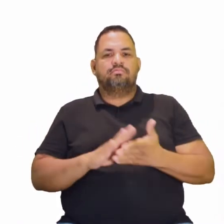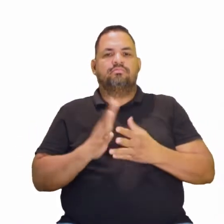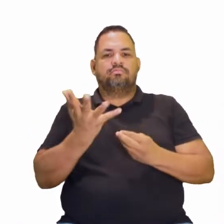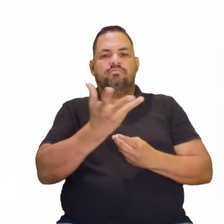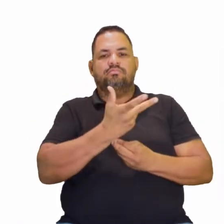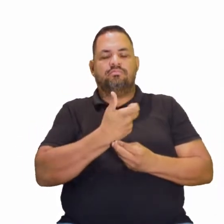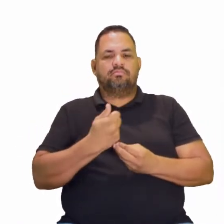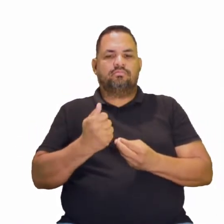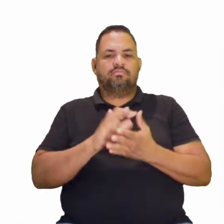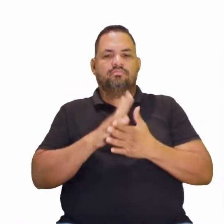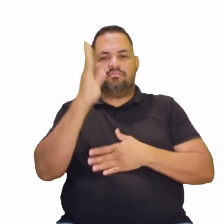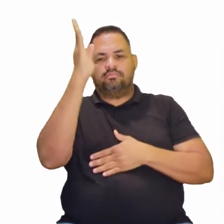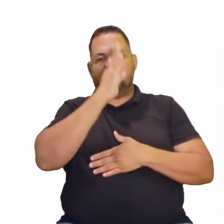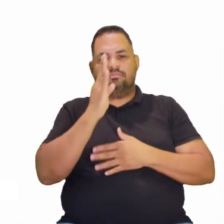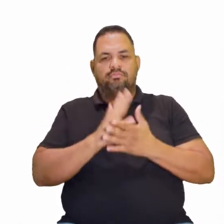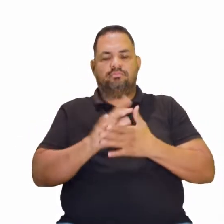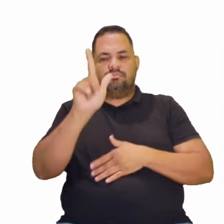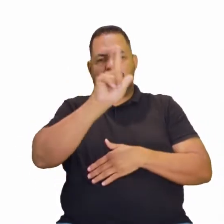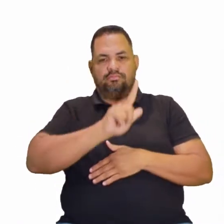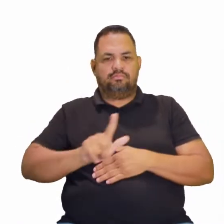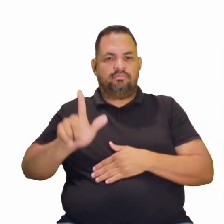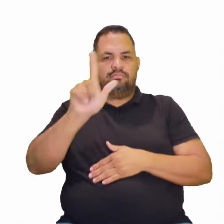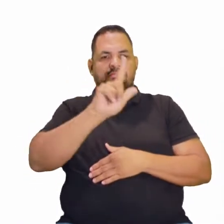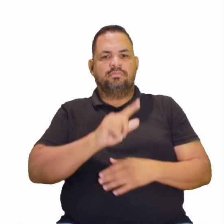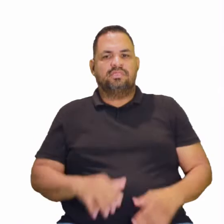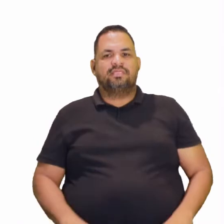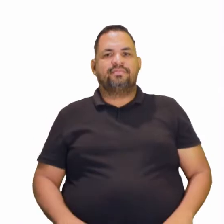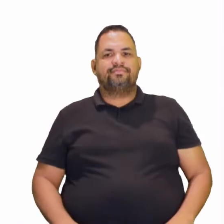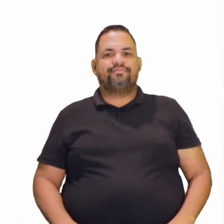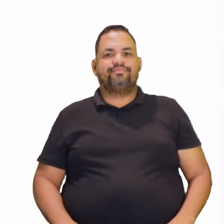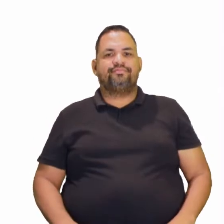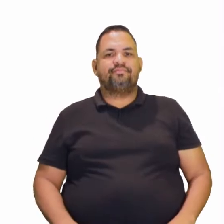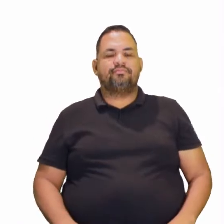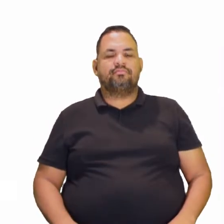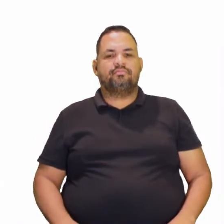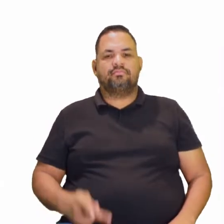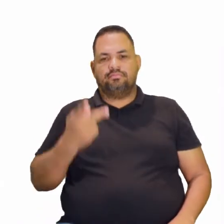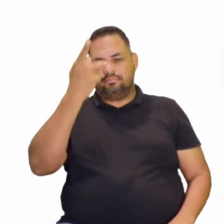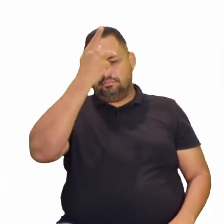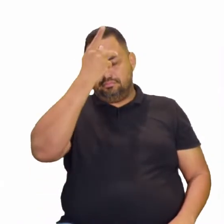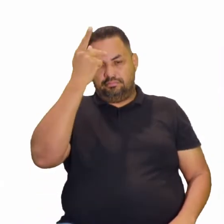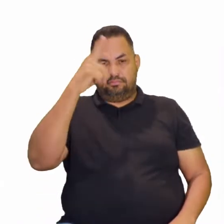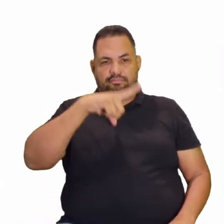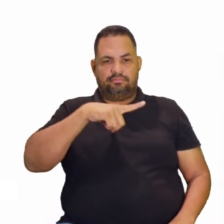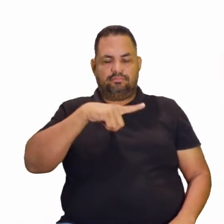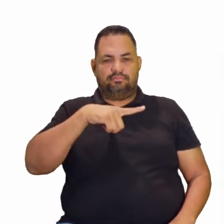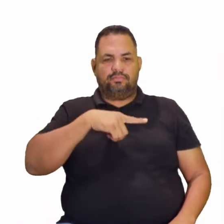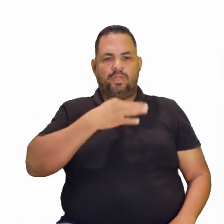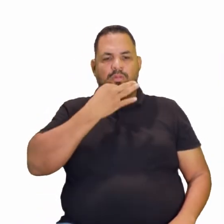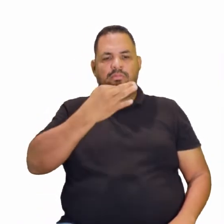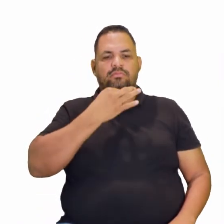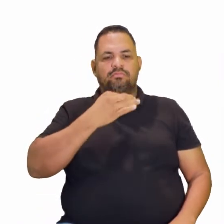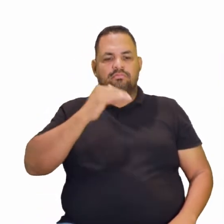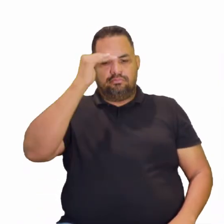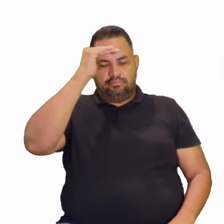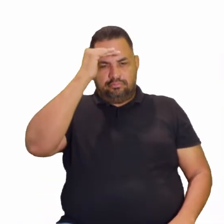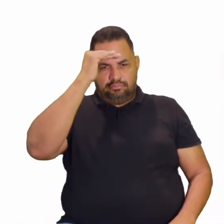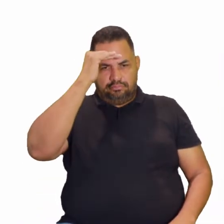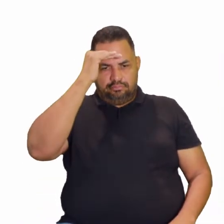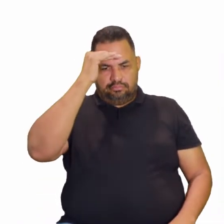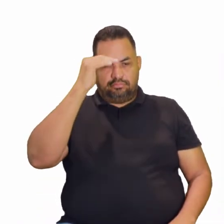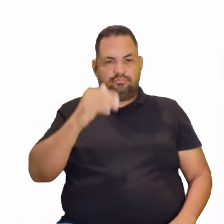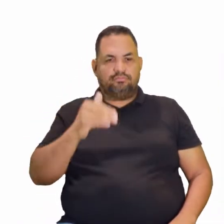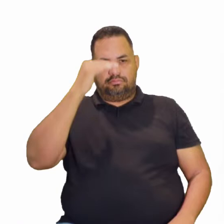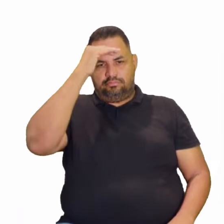arte brasileira, à literatura, né? Então, a pessoa de uma opinião de grande respeito. Inclusive, ele